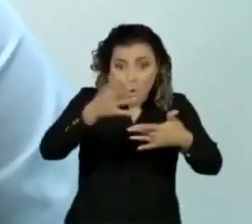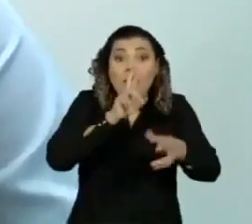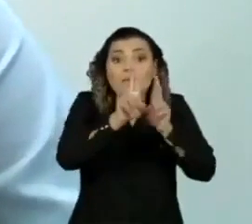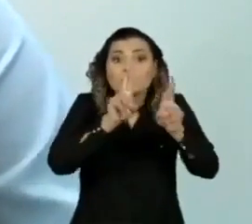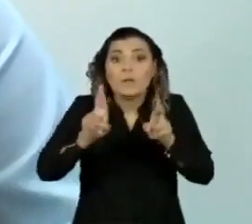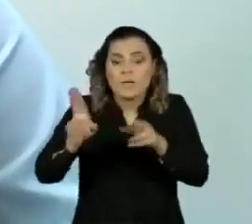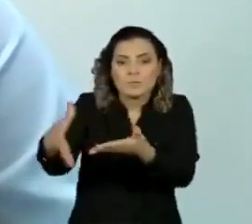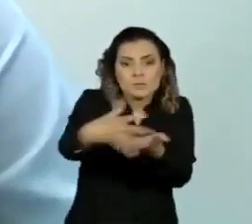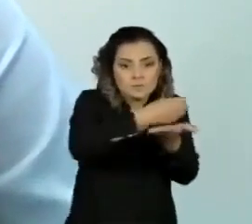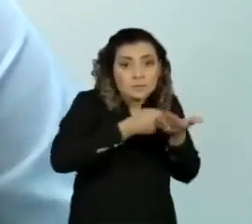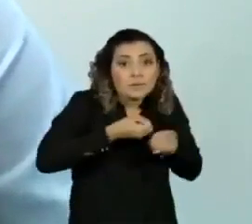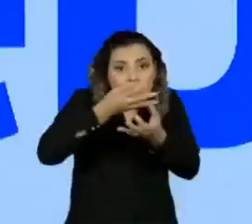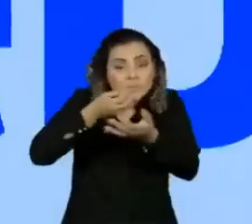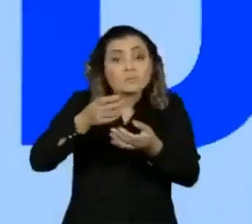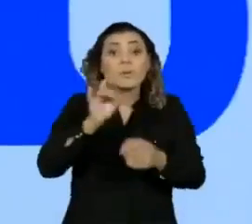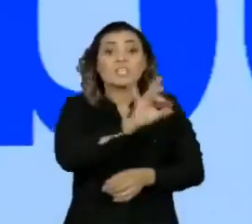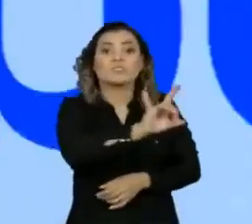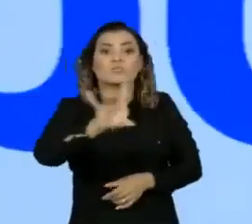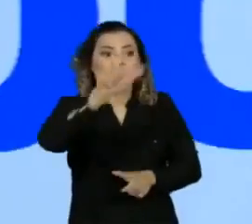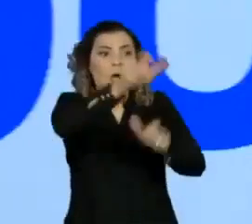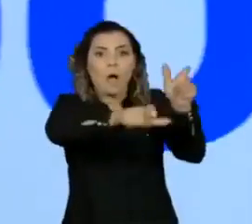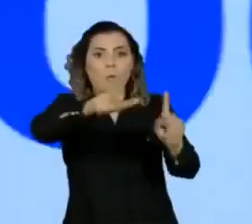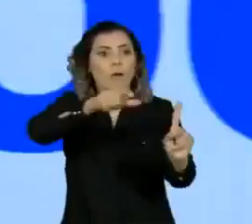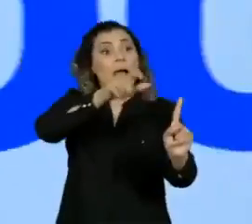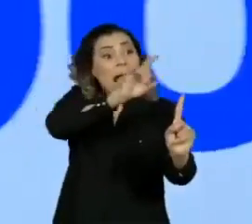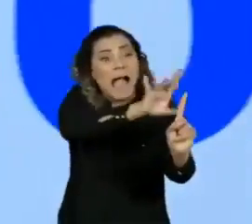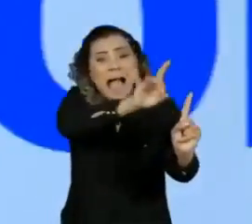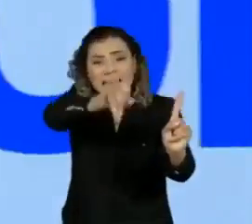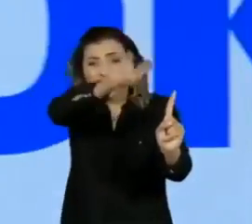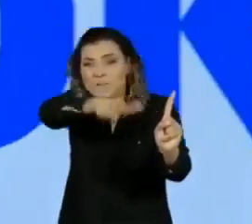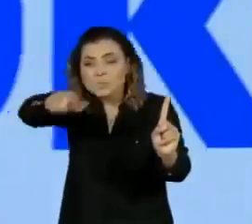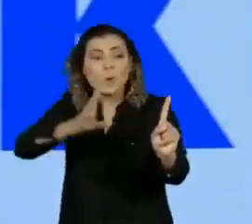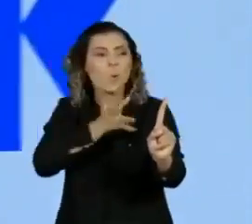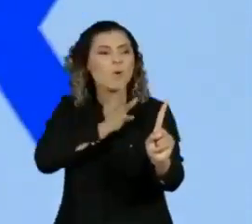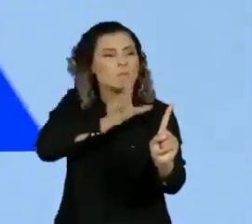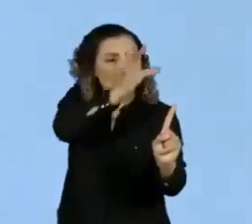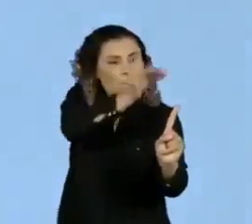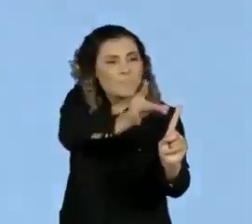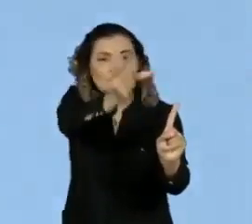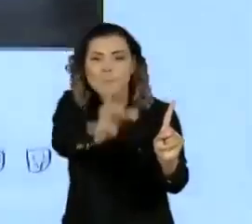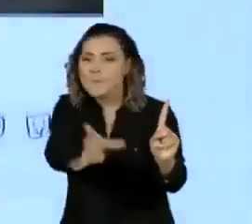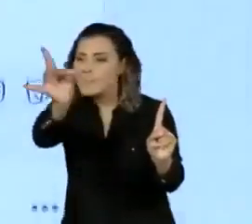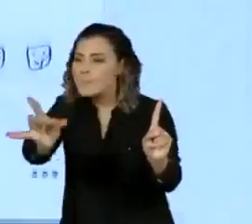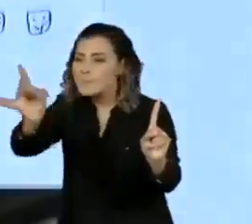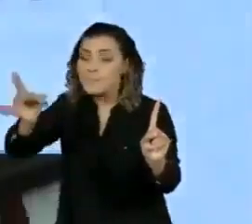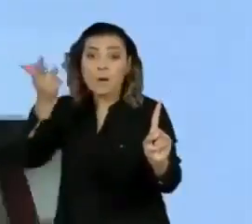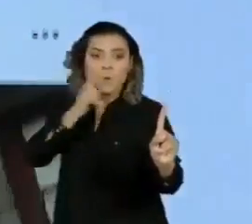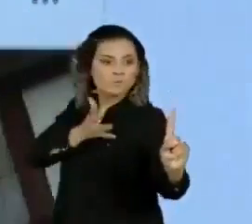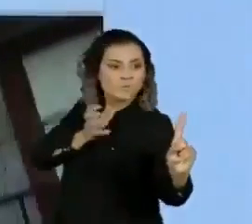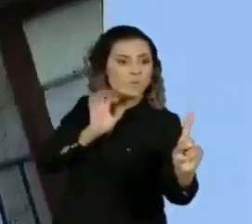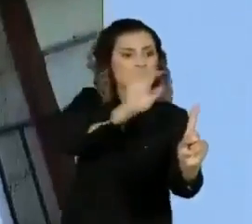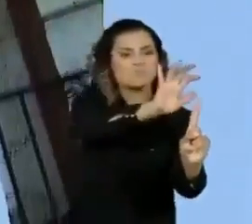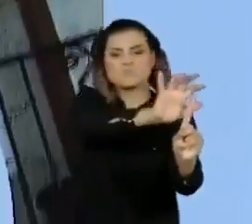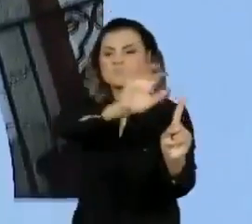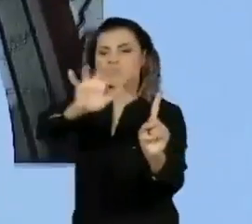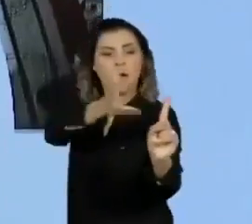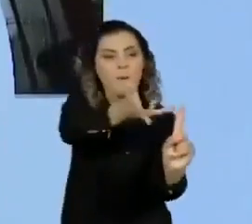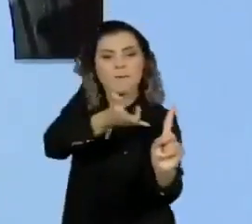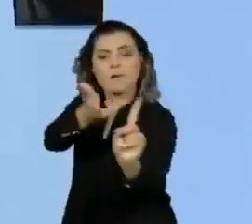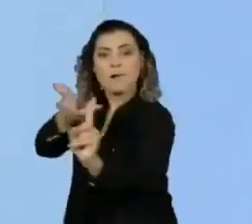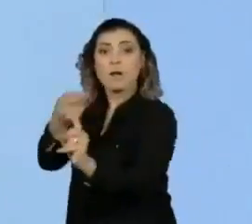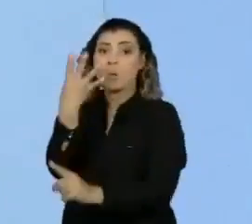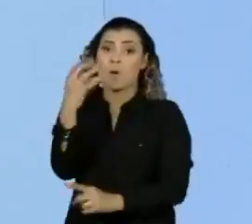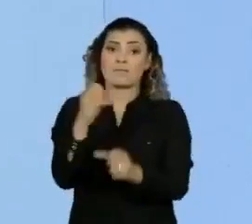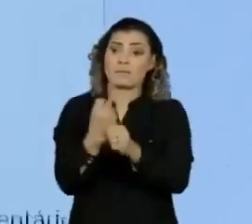uma análise muito individualizada. Esses dados permitem que você conheça o seu consumidor no nível que o marketing não conhecia há 40